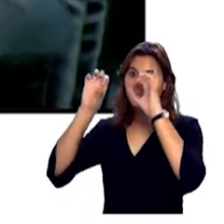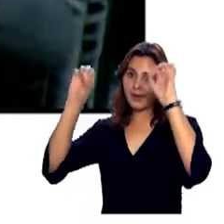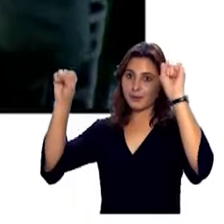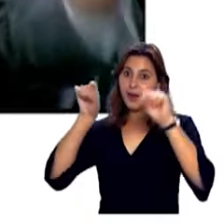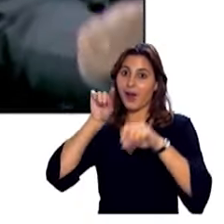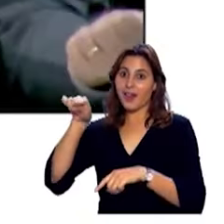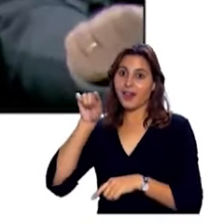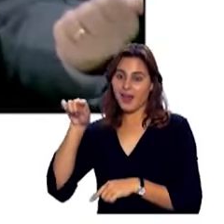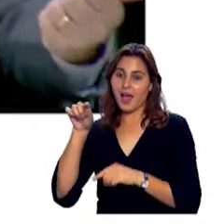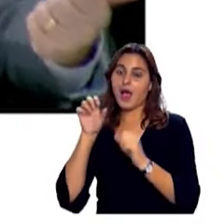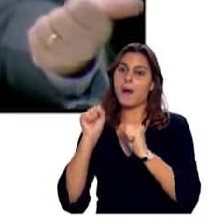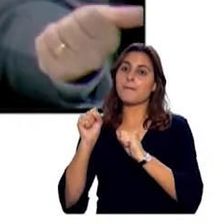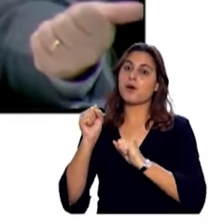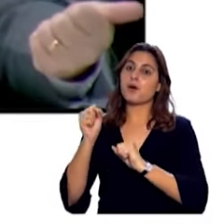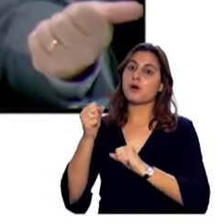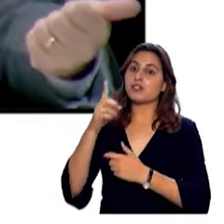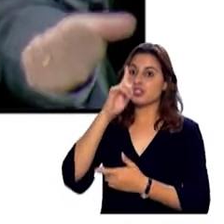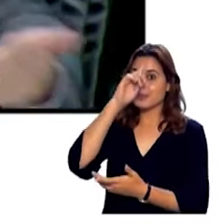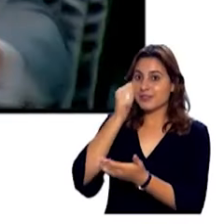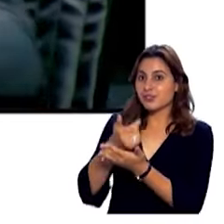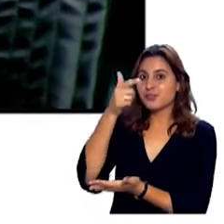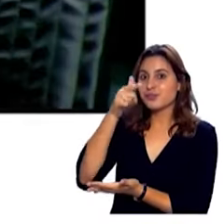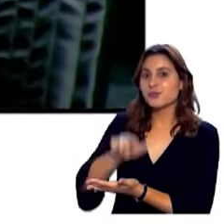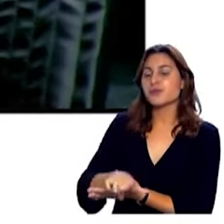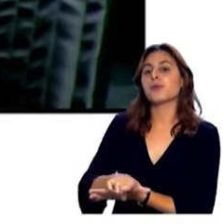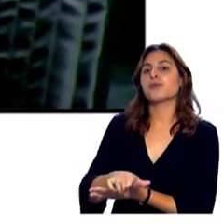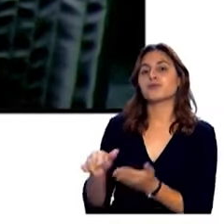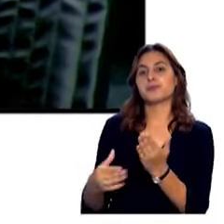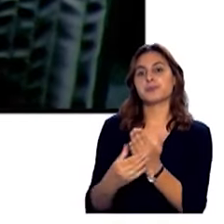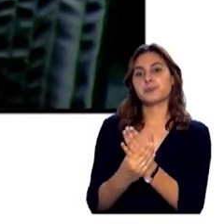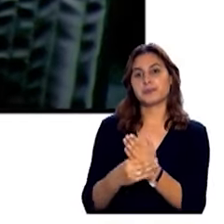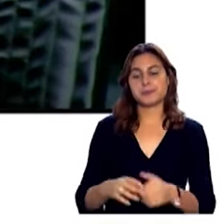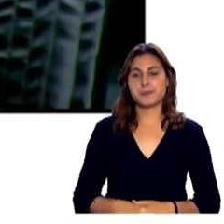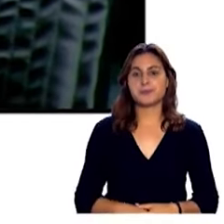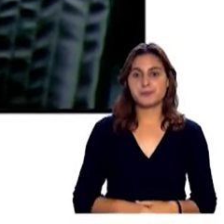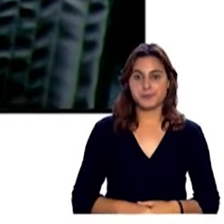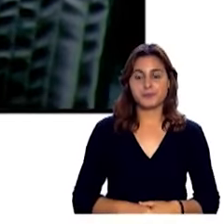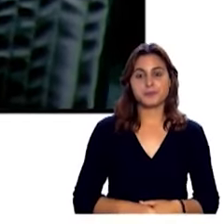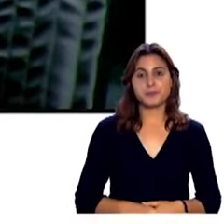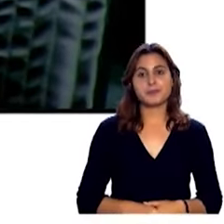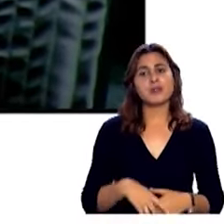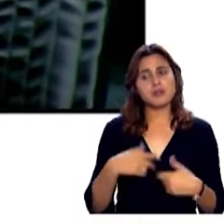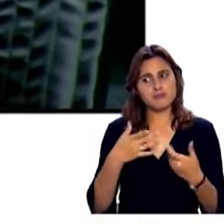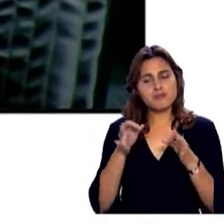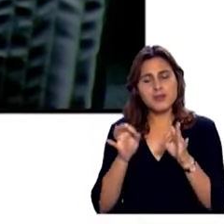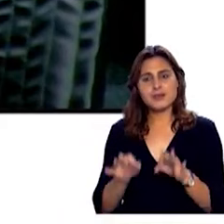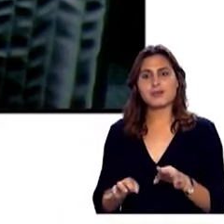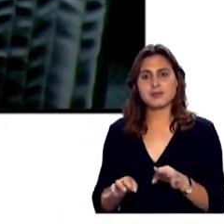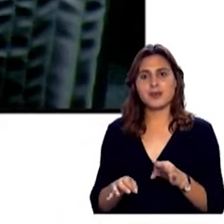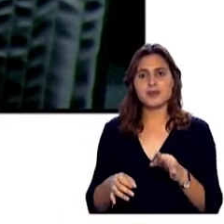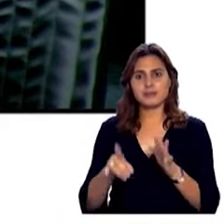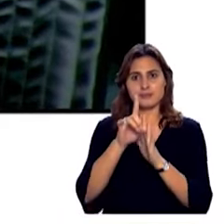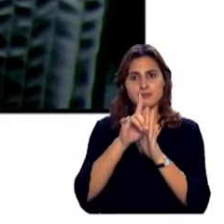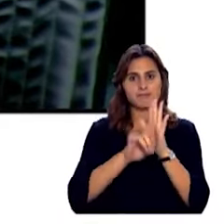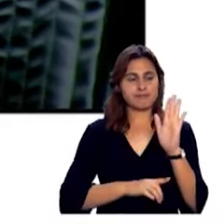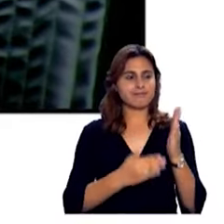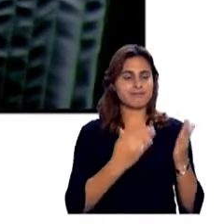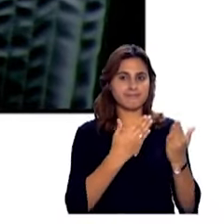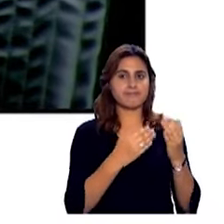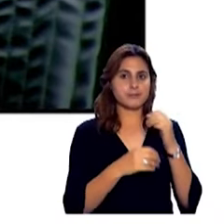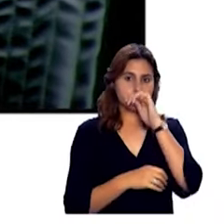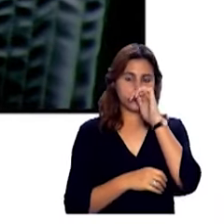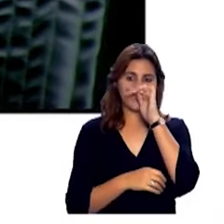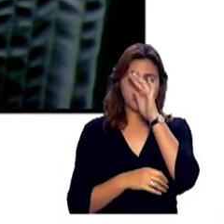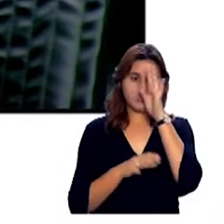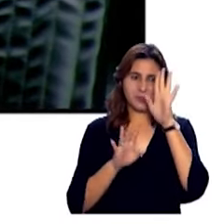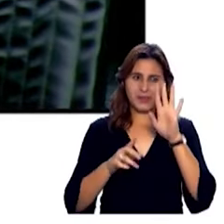possa redecidada à luz daquilo que é a correta interpretação do direito vejam que para nós isso sou estranho